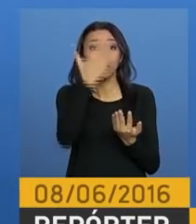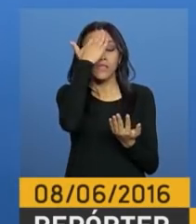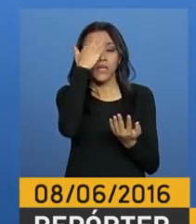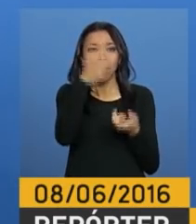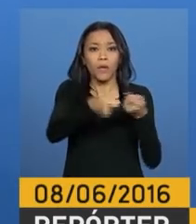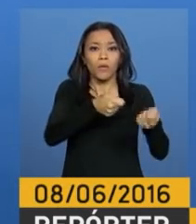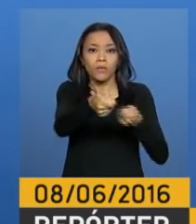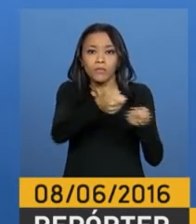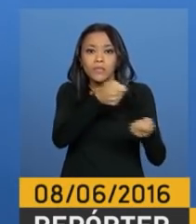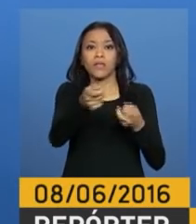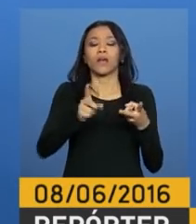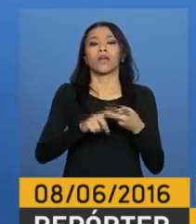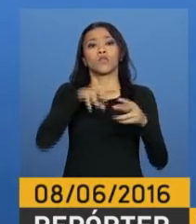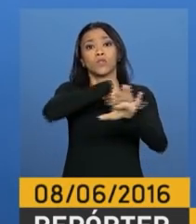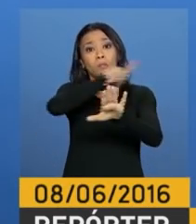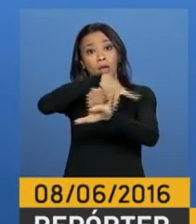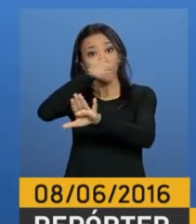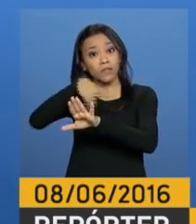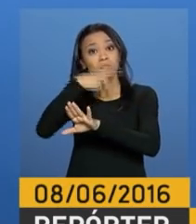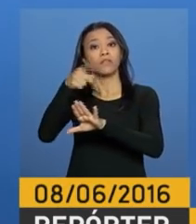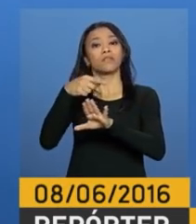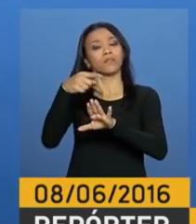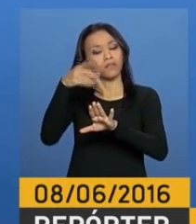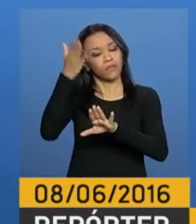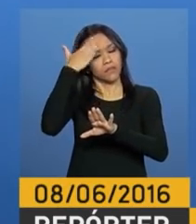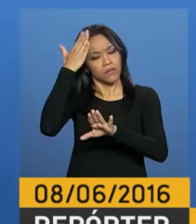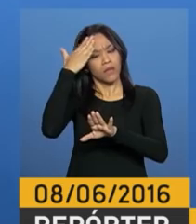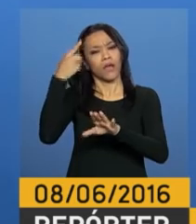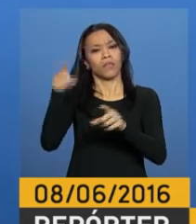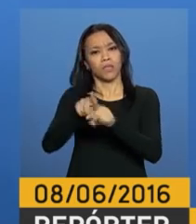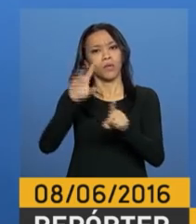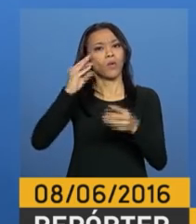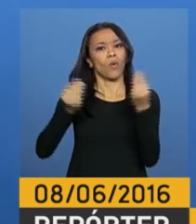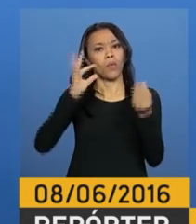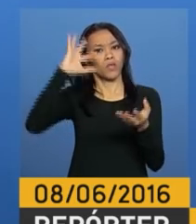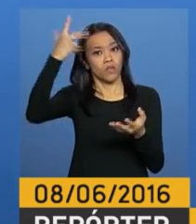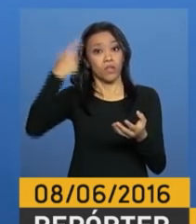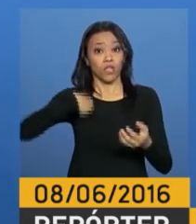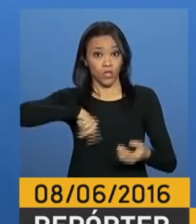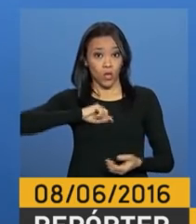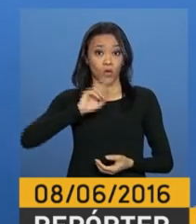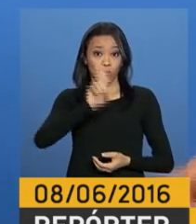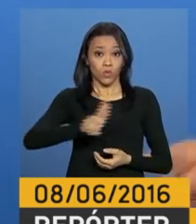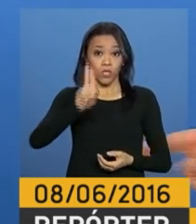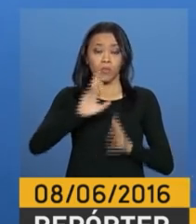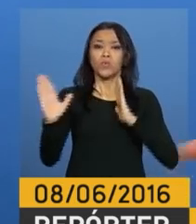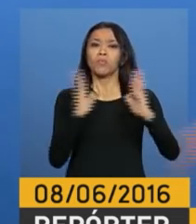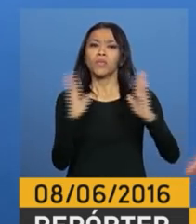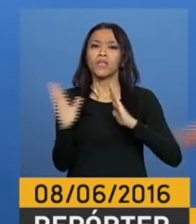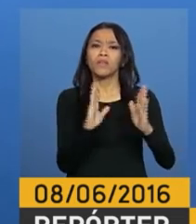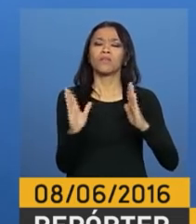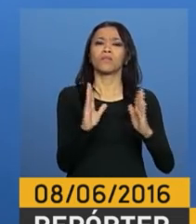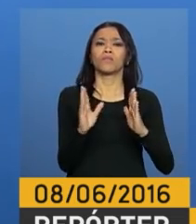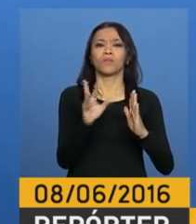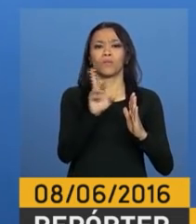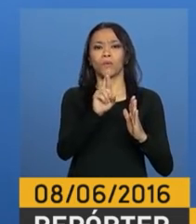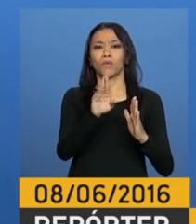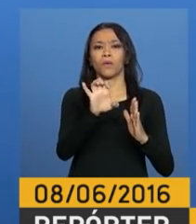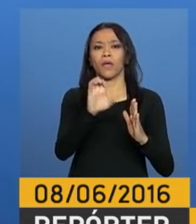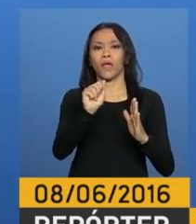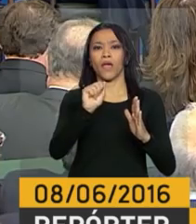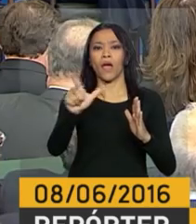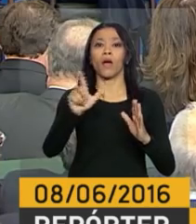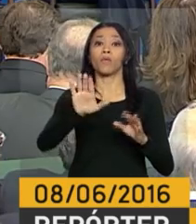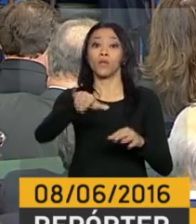cresceram usam e nós já usamos aqui com sucesso na época do plano real e quando o presidente Lula fez a carta